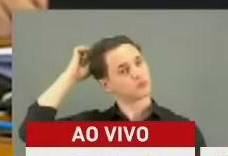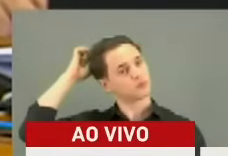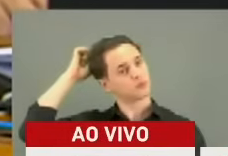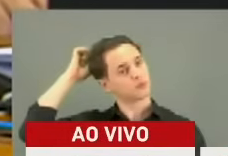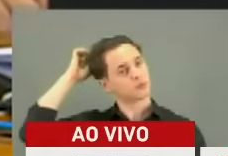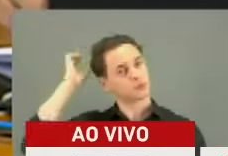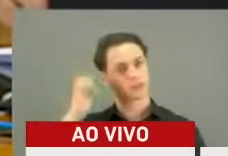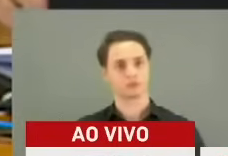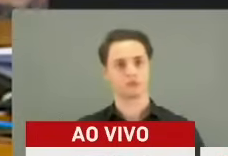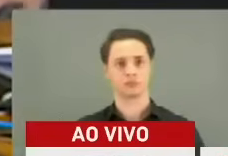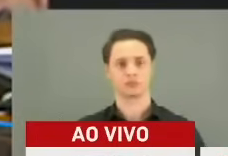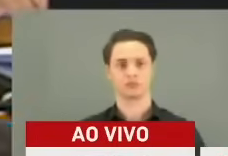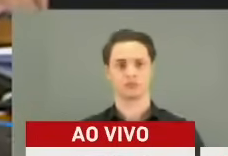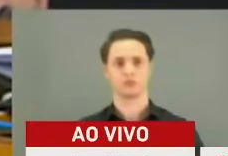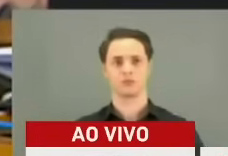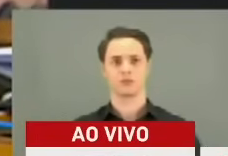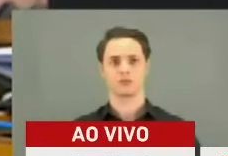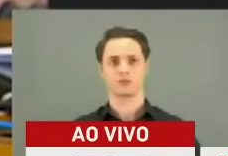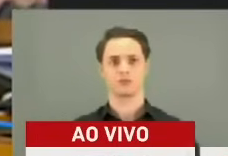e aumenta o som, por gentileza.